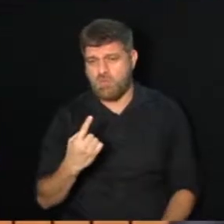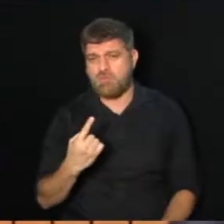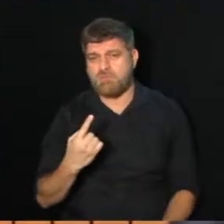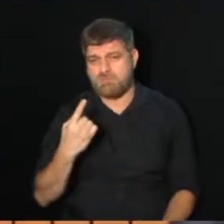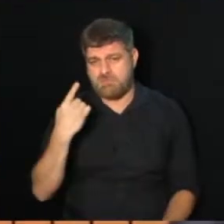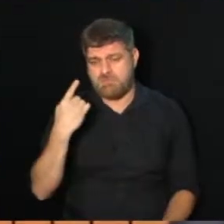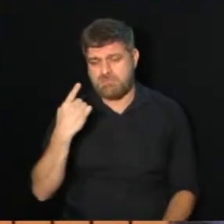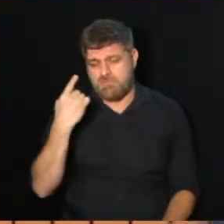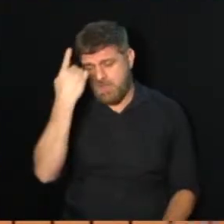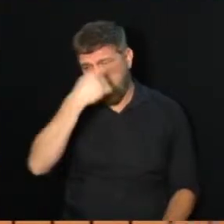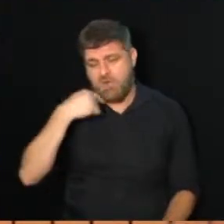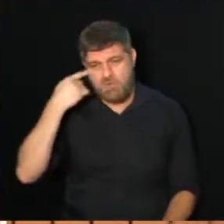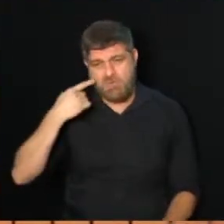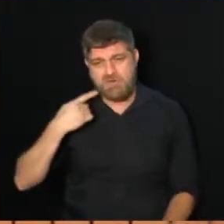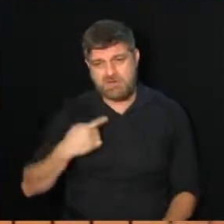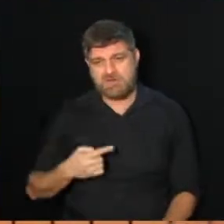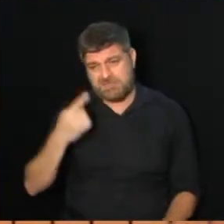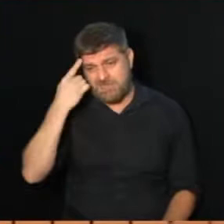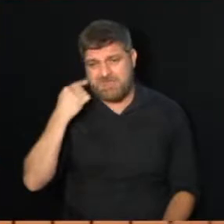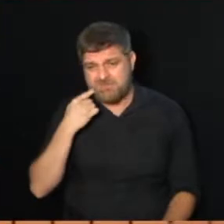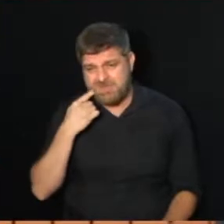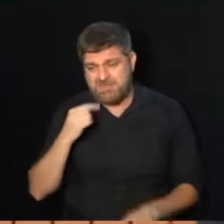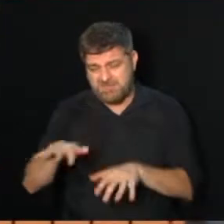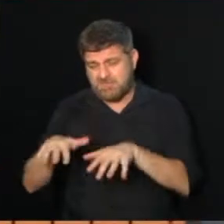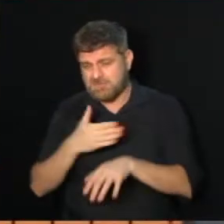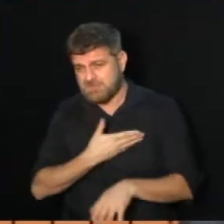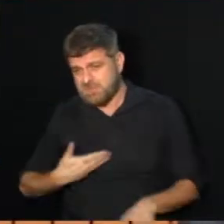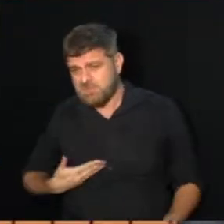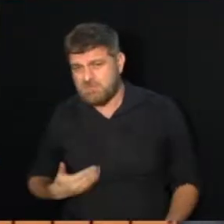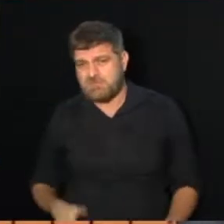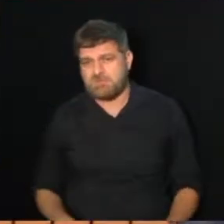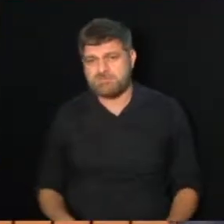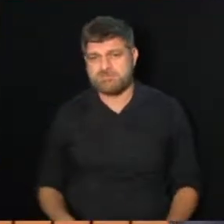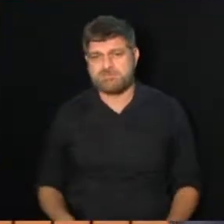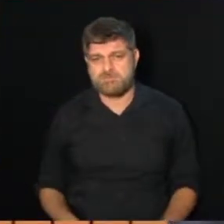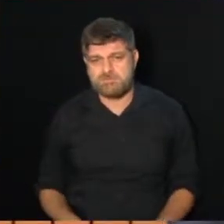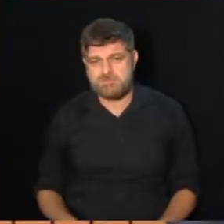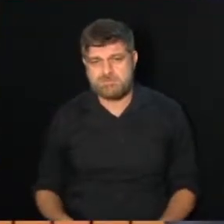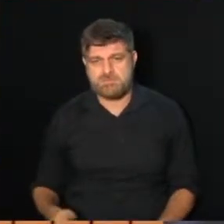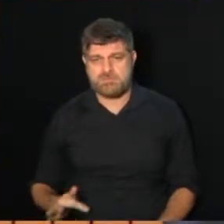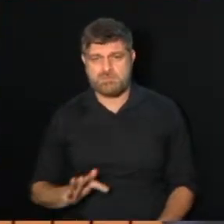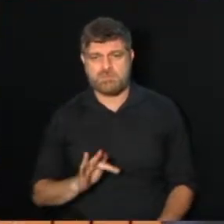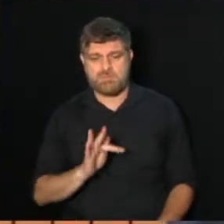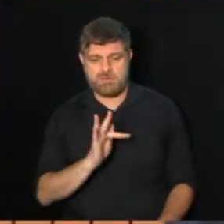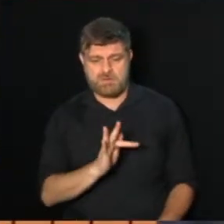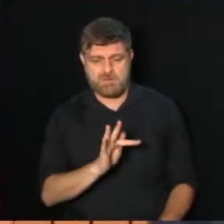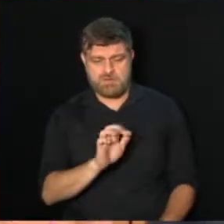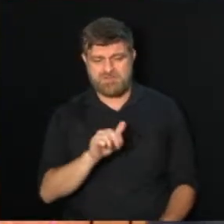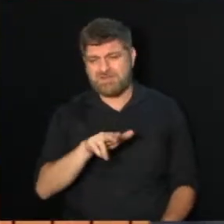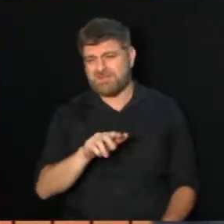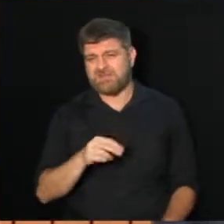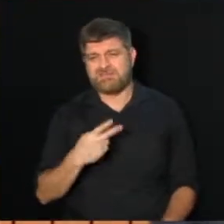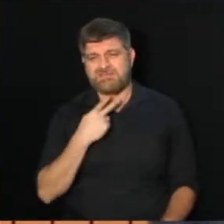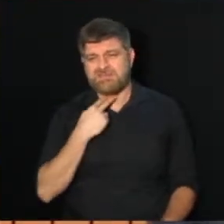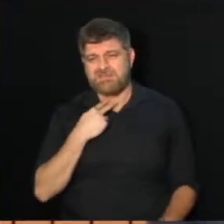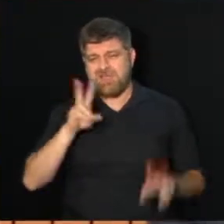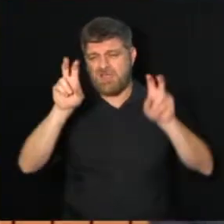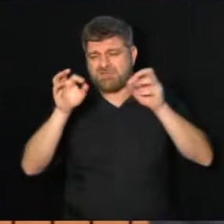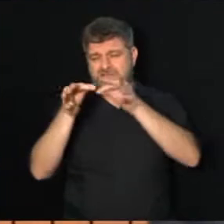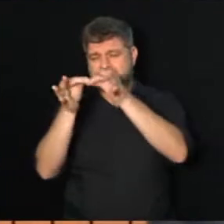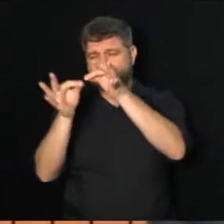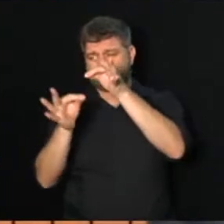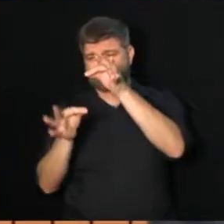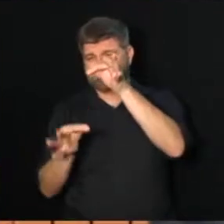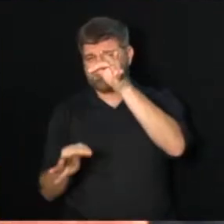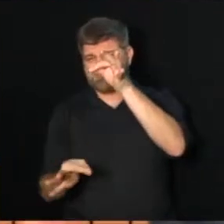1h30 numa audiência pública, num tema, como foi dito pelo doutor Fernão, até inesgotável, né? O objetivo dessa